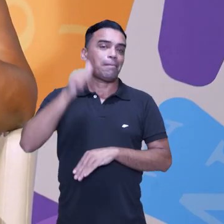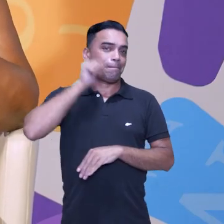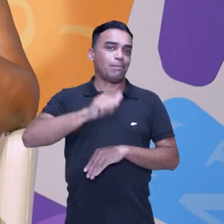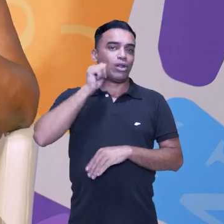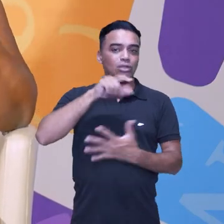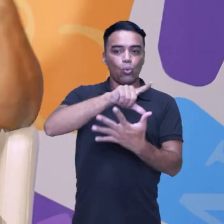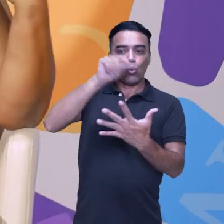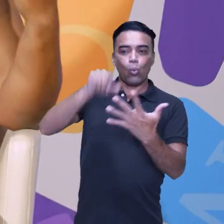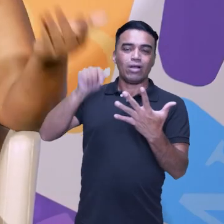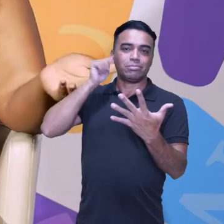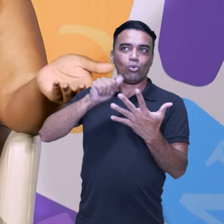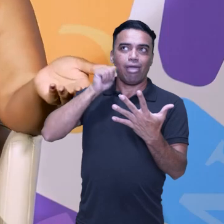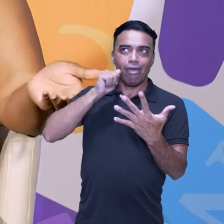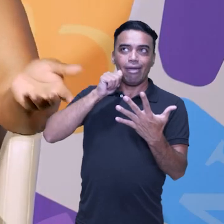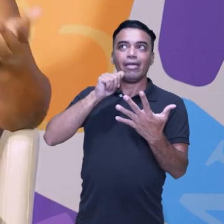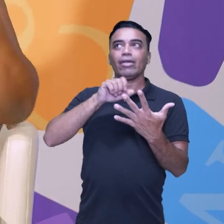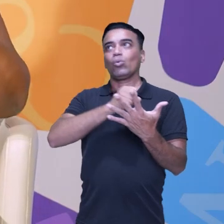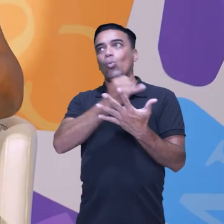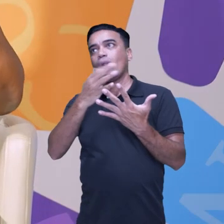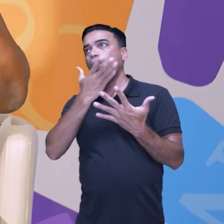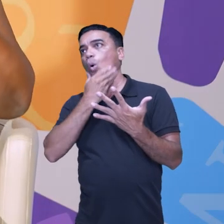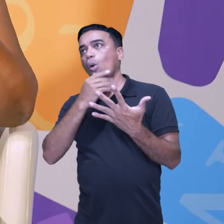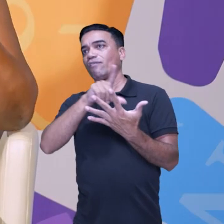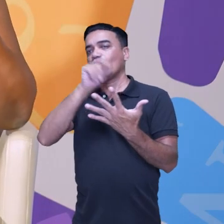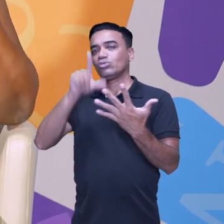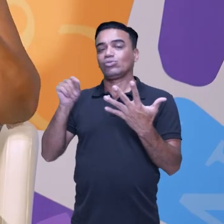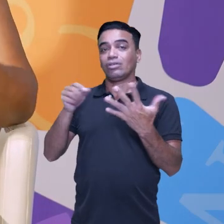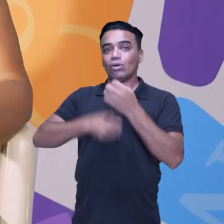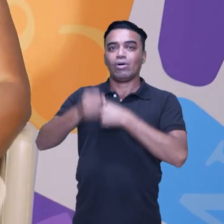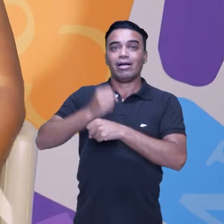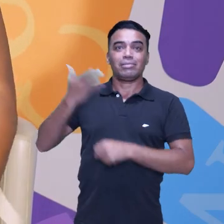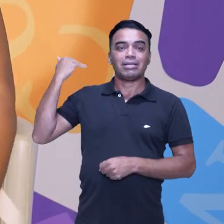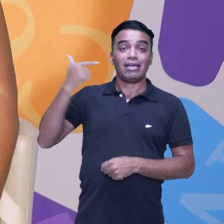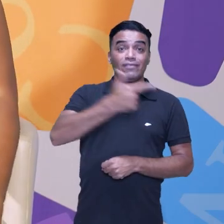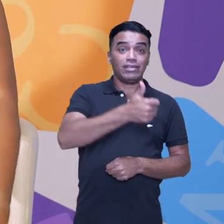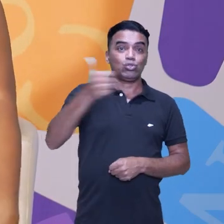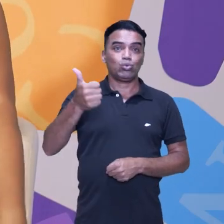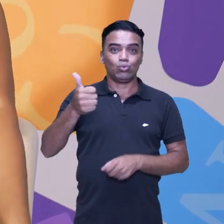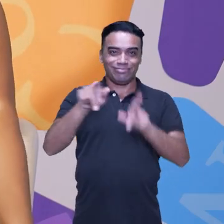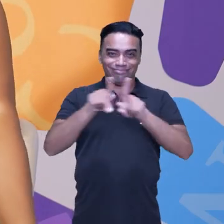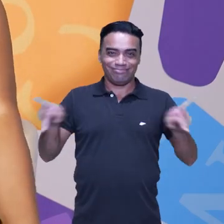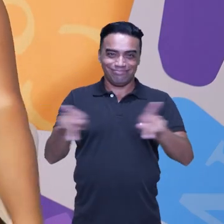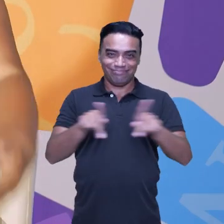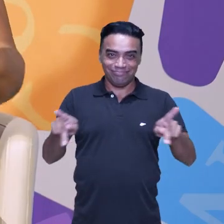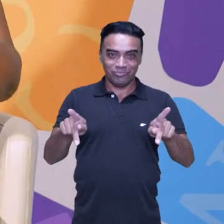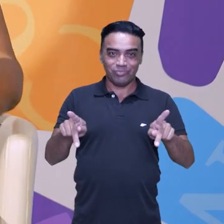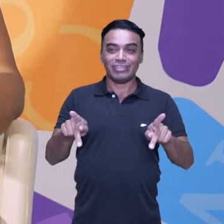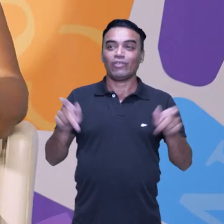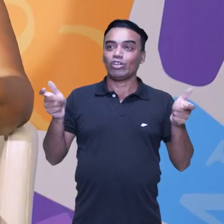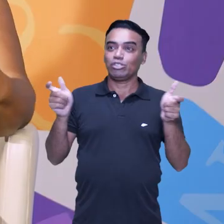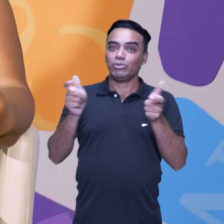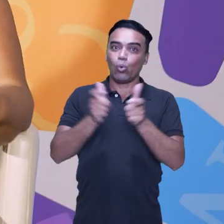poderia escolher? Quantos homens eu poderia escolher? E ali, o ano passado, foram 21 professores, né? E aí foi bem